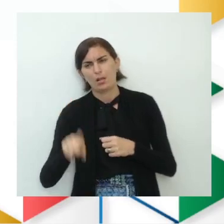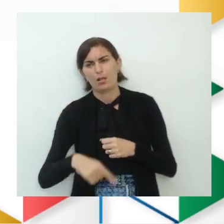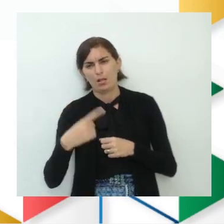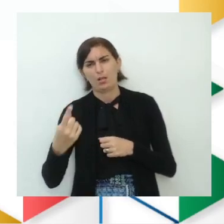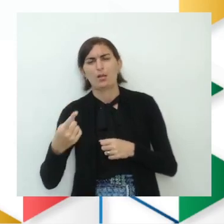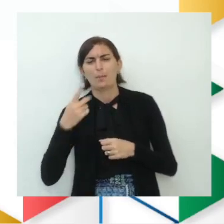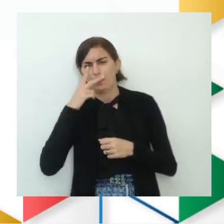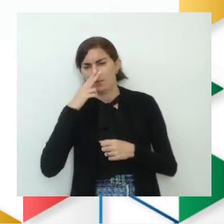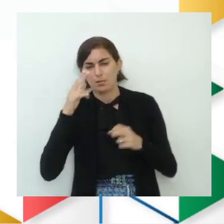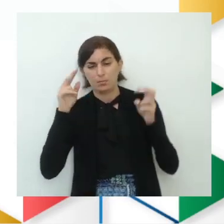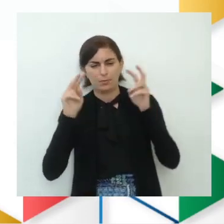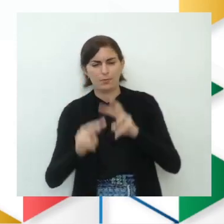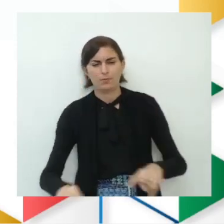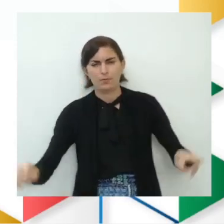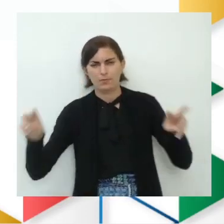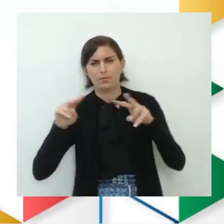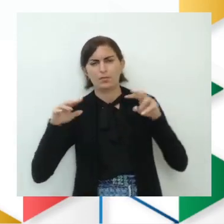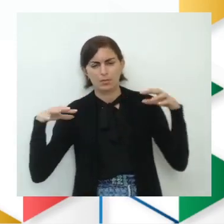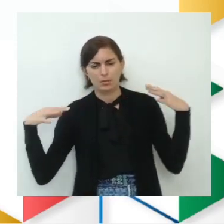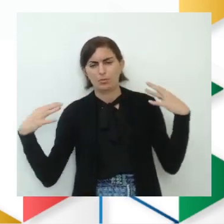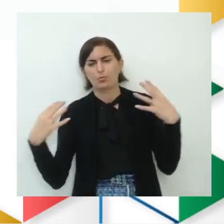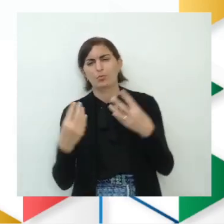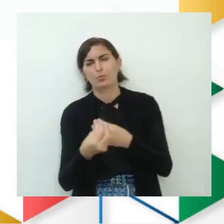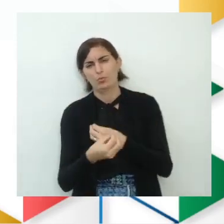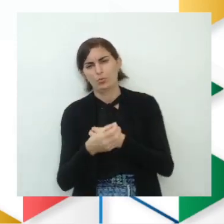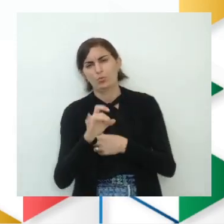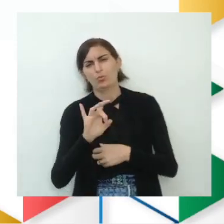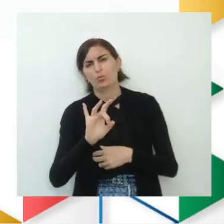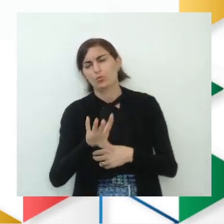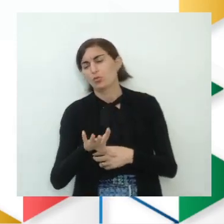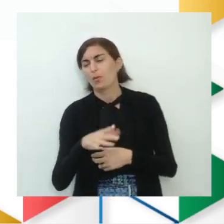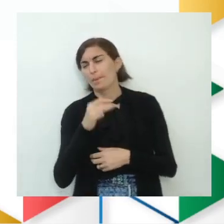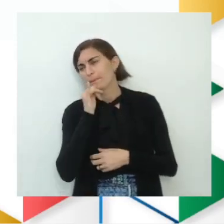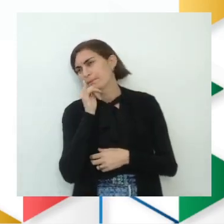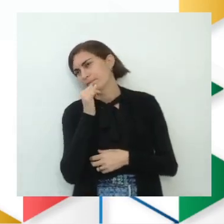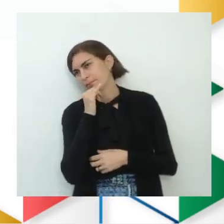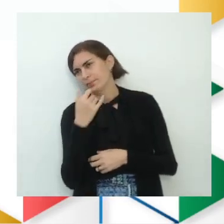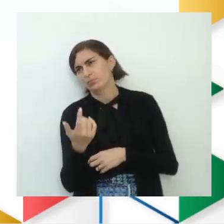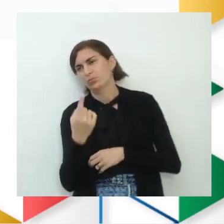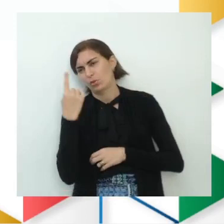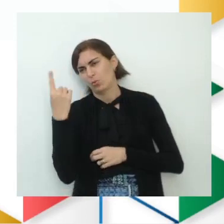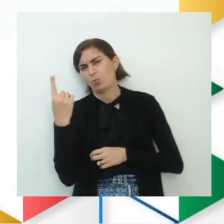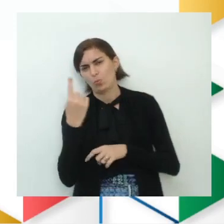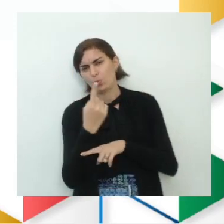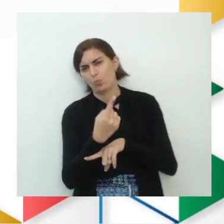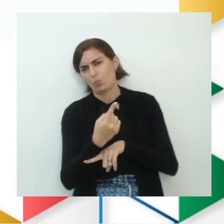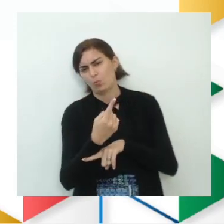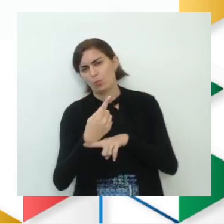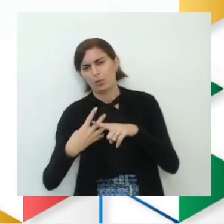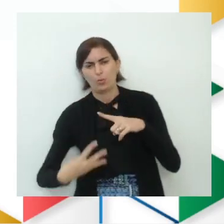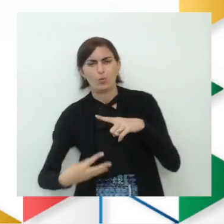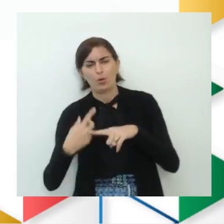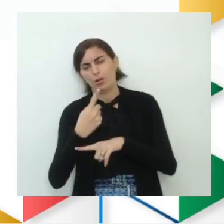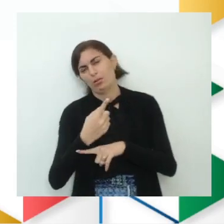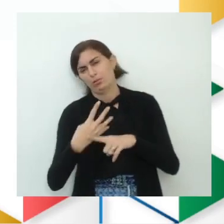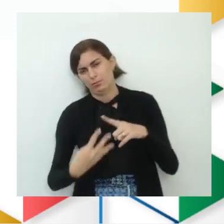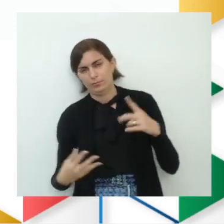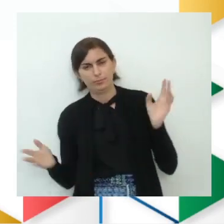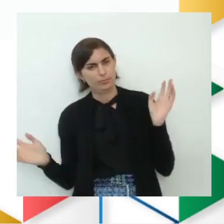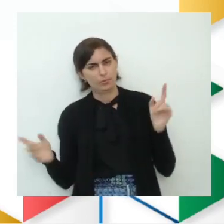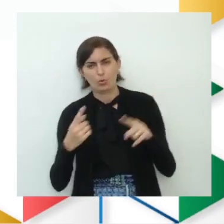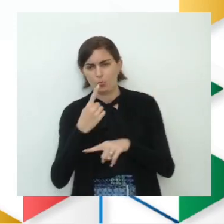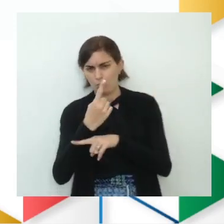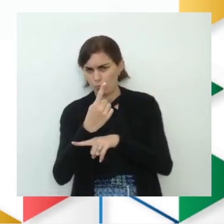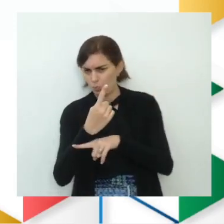a mesma visão de parte todo, só que você vai estar com chances. Por exemplo, 1 para 4. Então, você